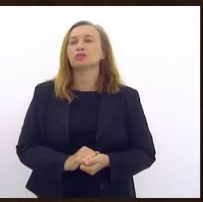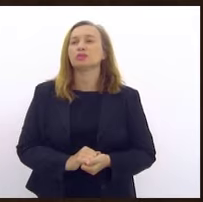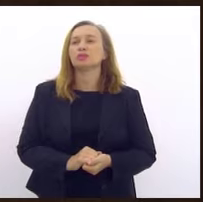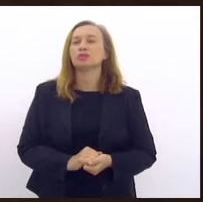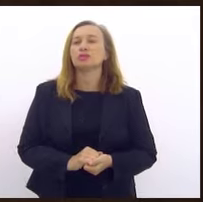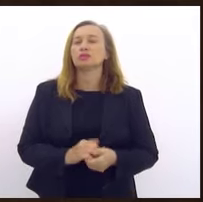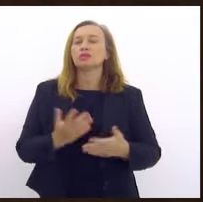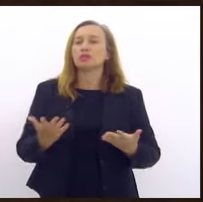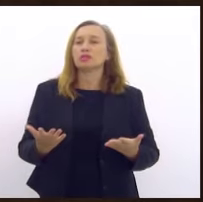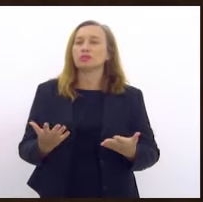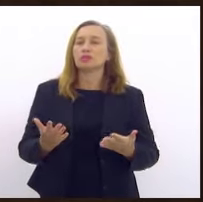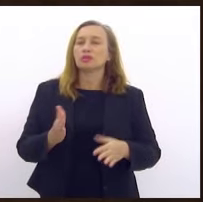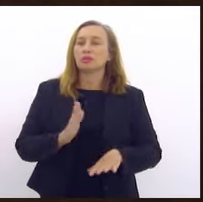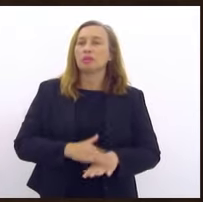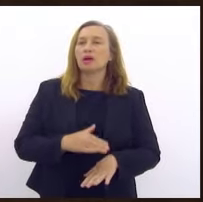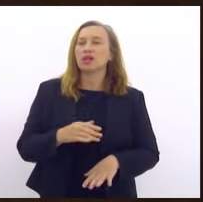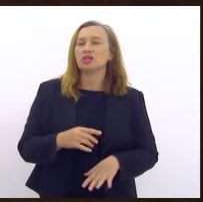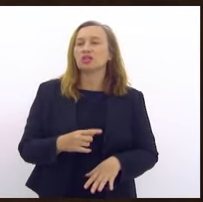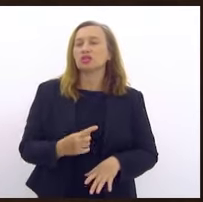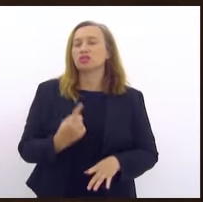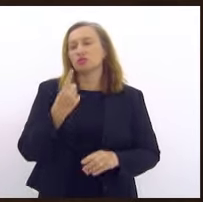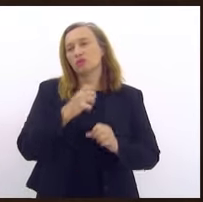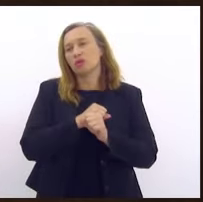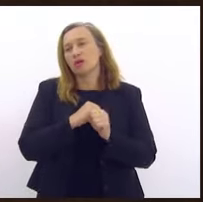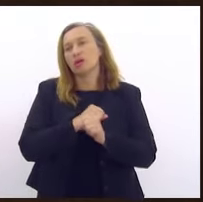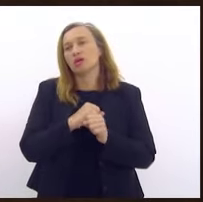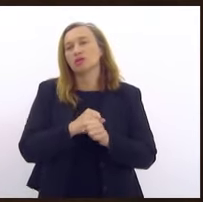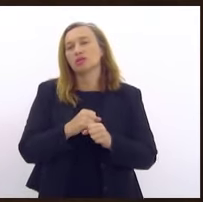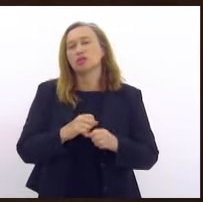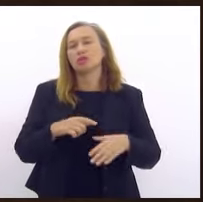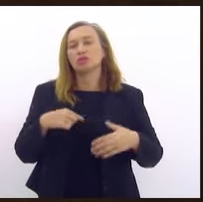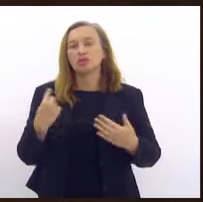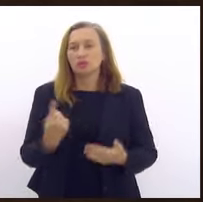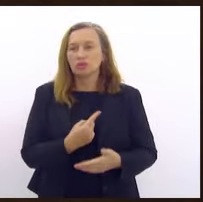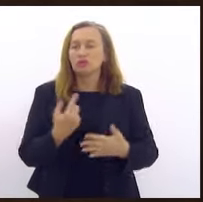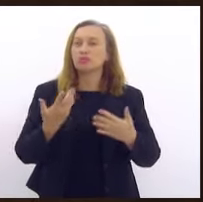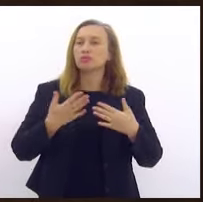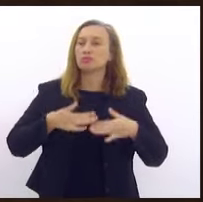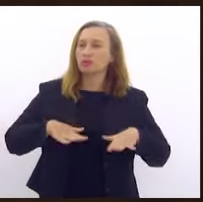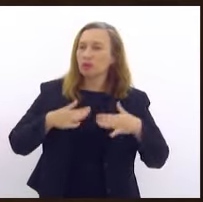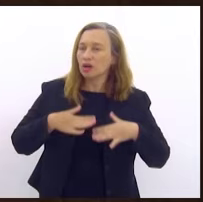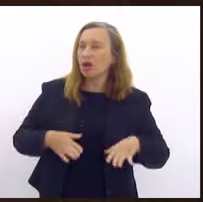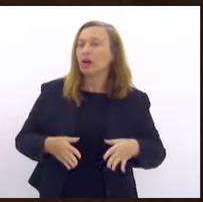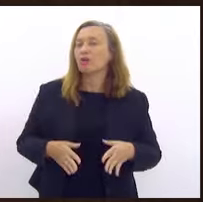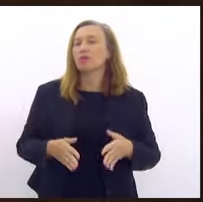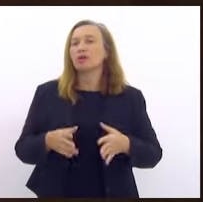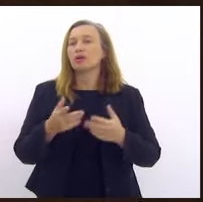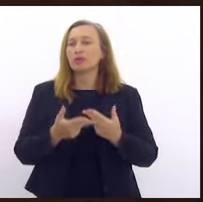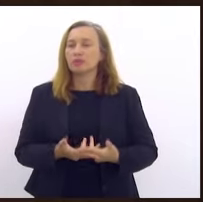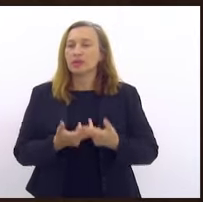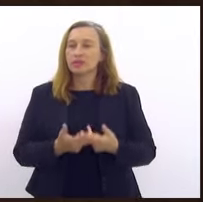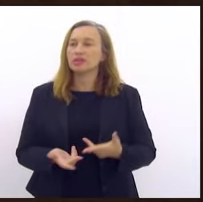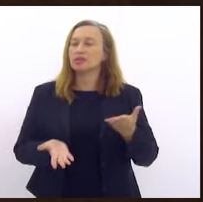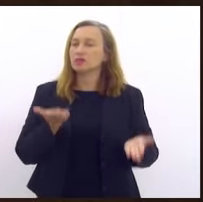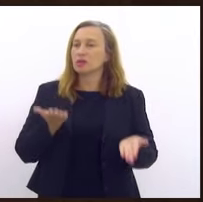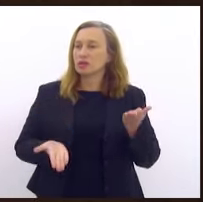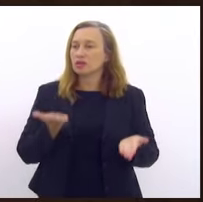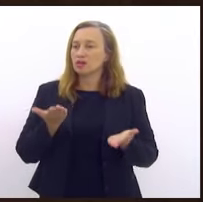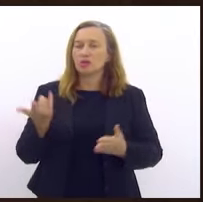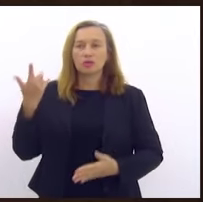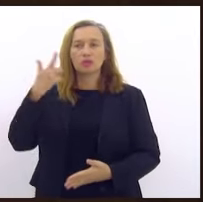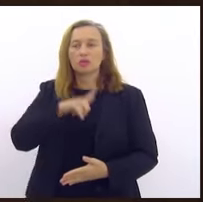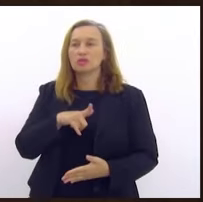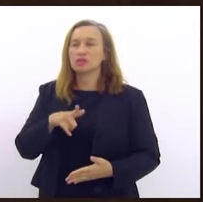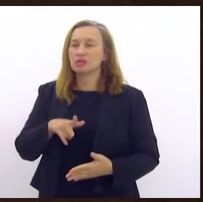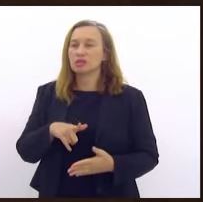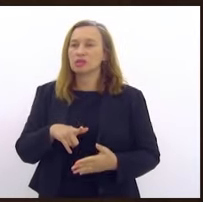postergou esses vetos por mais de uma legislatura, e a gente, com muita coerência, com muita sanidade, a gente veio aqui, equilíbrio, e conseguiu enfrentar esses